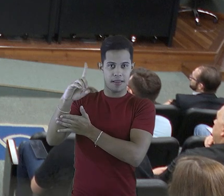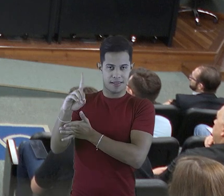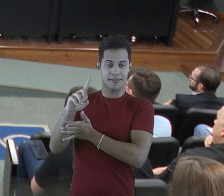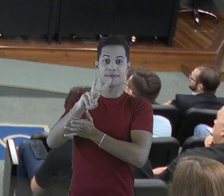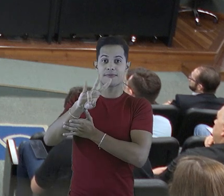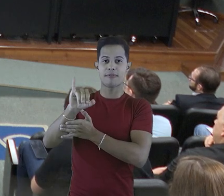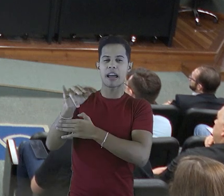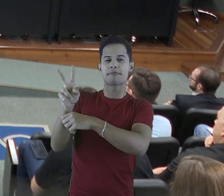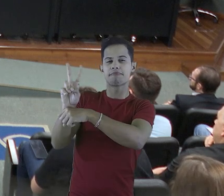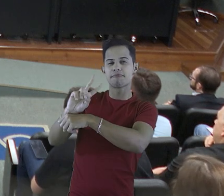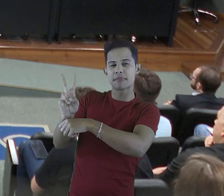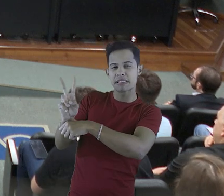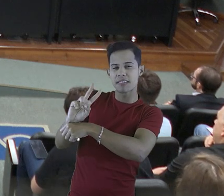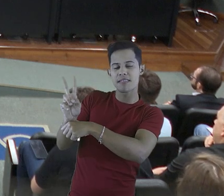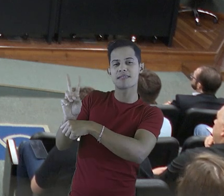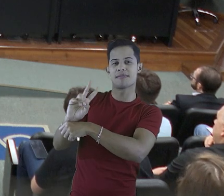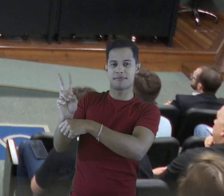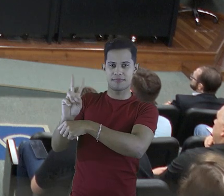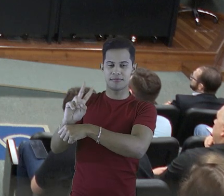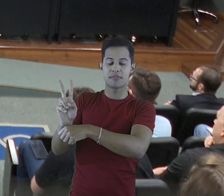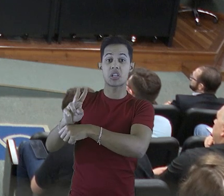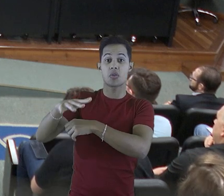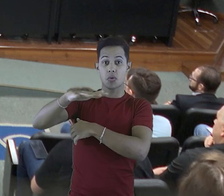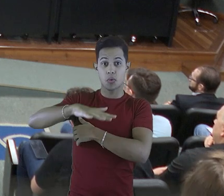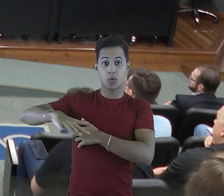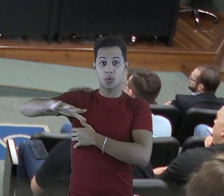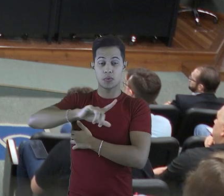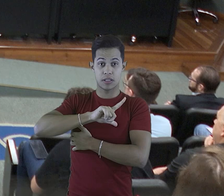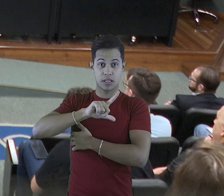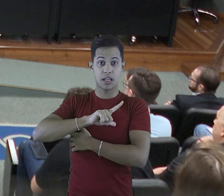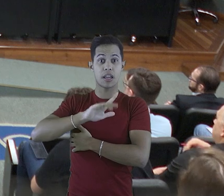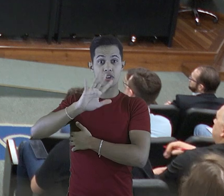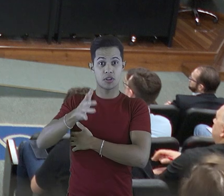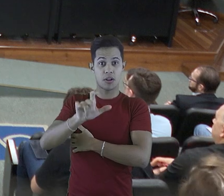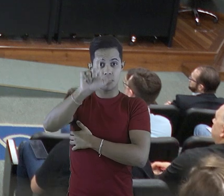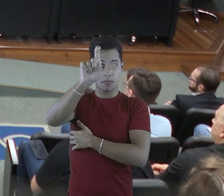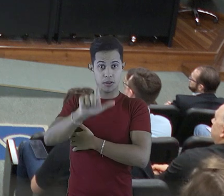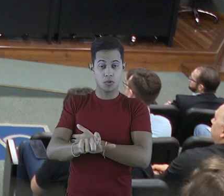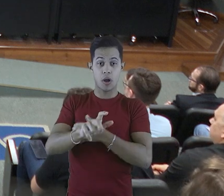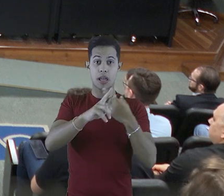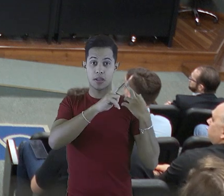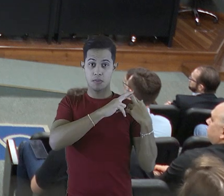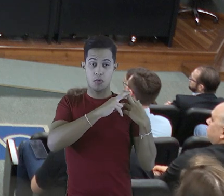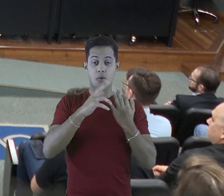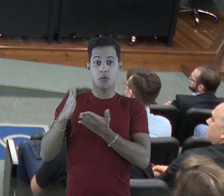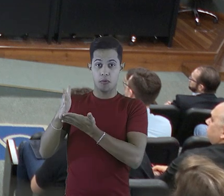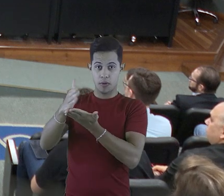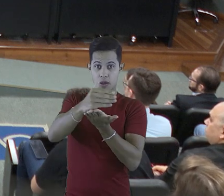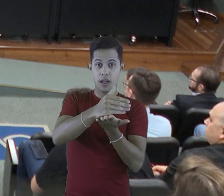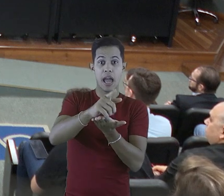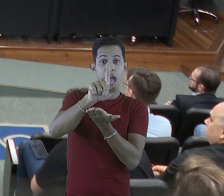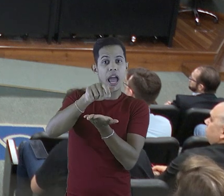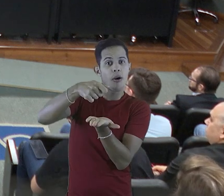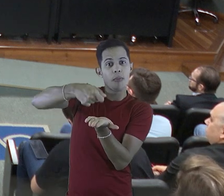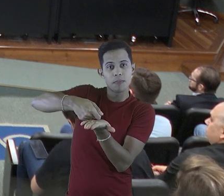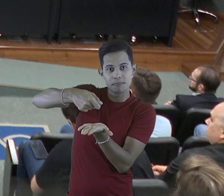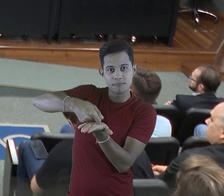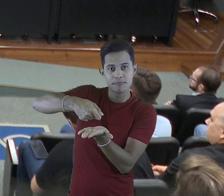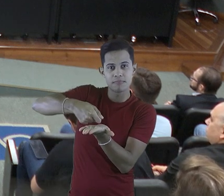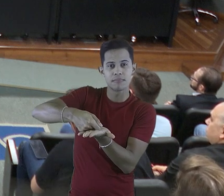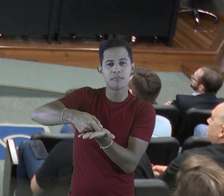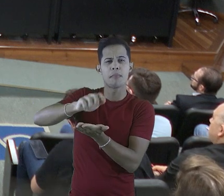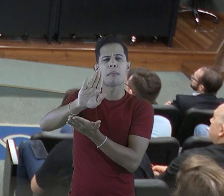Então, essa é uma obrigatoriedade que vocês estão tranquilos. Lá pelo artigo 41, vocês já têm o encarregado de dados. Isso é obrigatório.